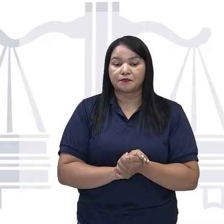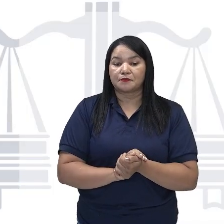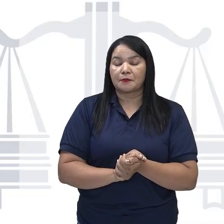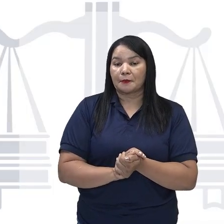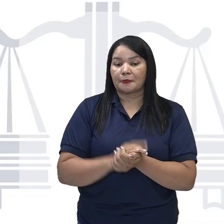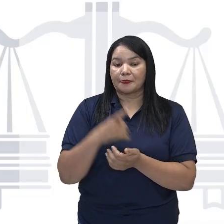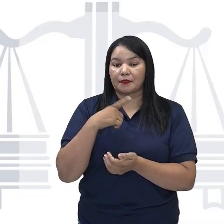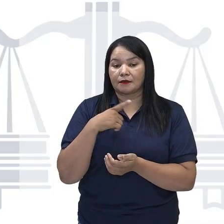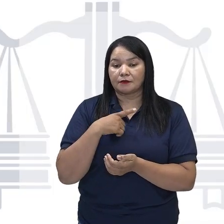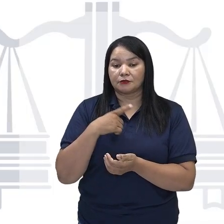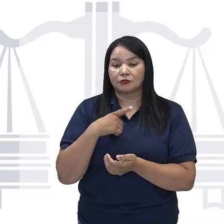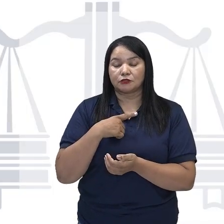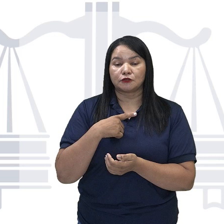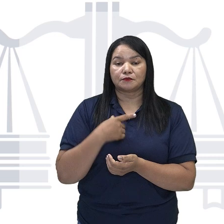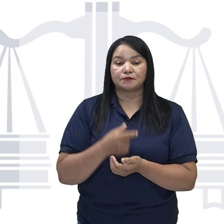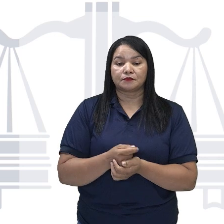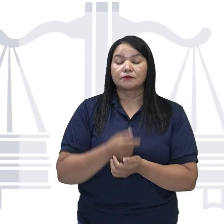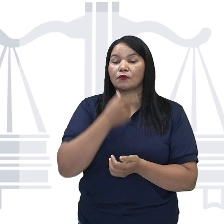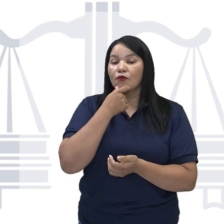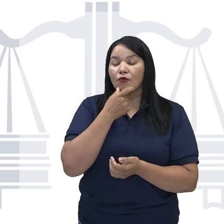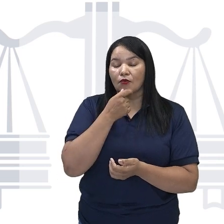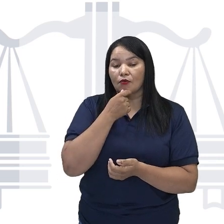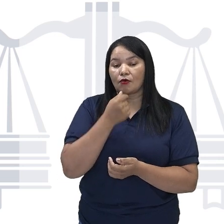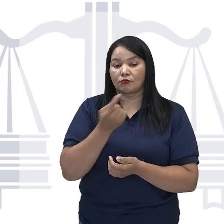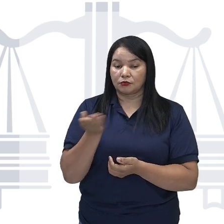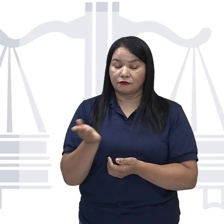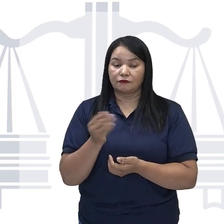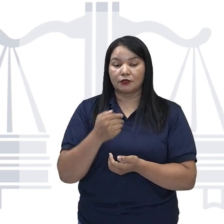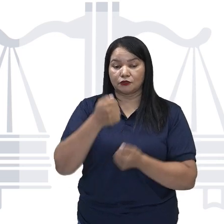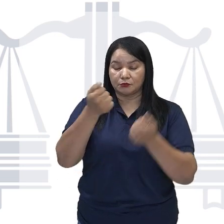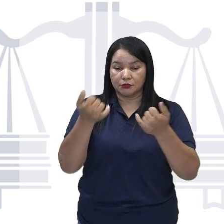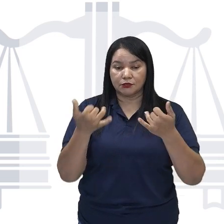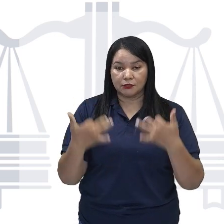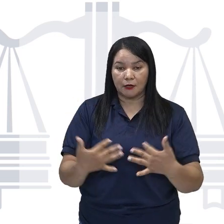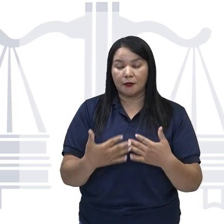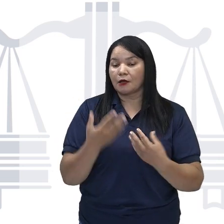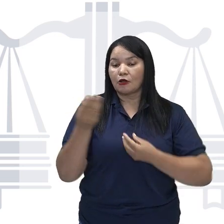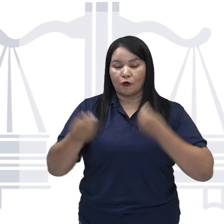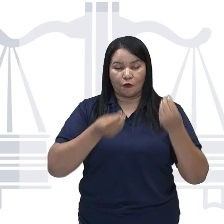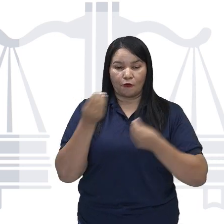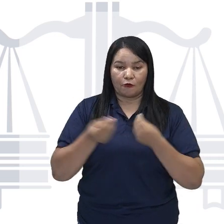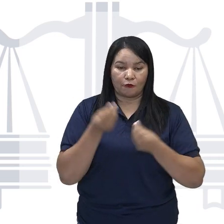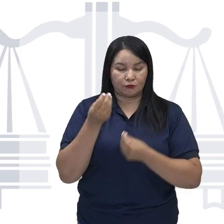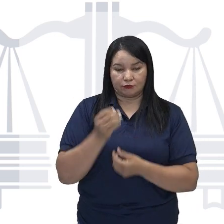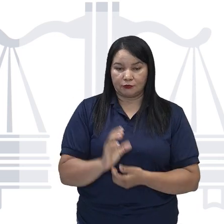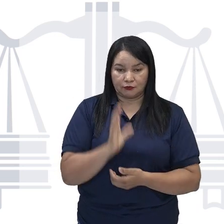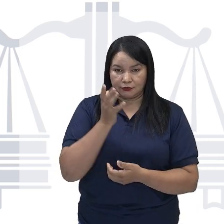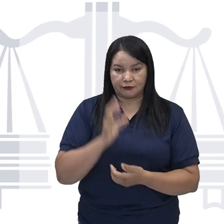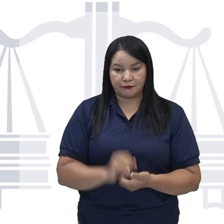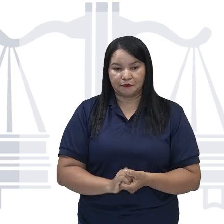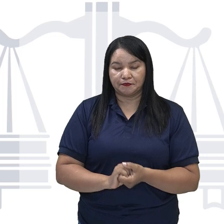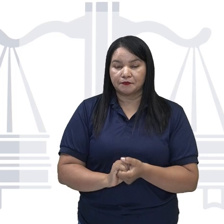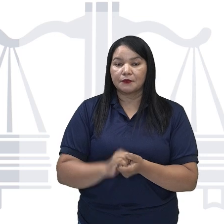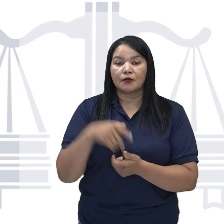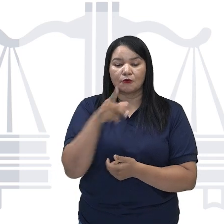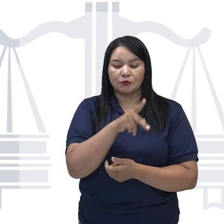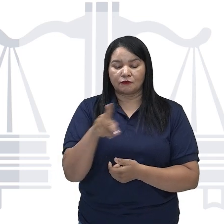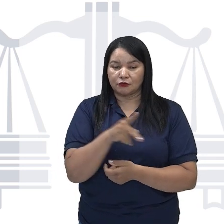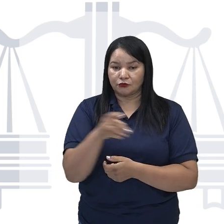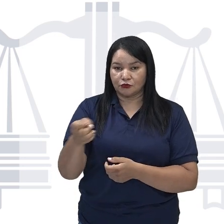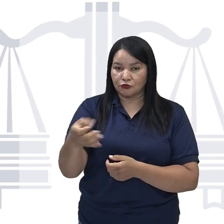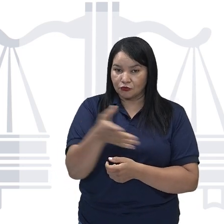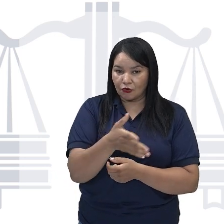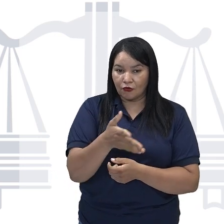com o nosso amigo Melk aqui apresentando como é que a gente faz esses filtros, né? Os professores que estão chegando novos, eles vão